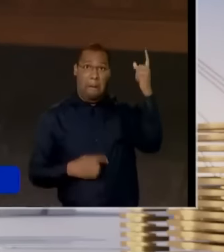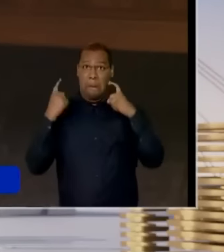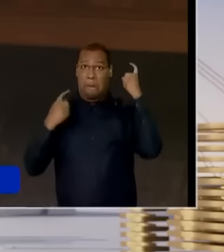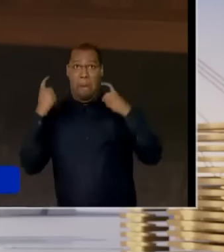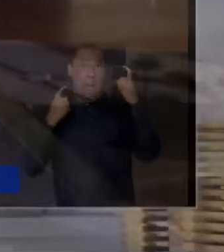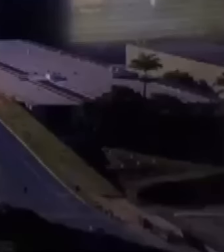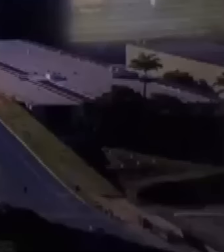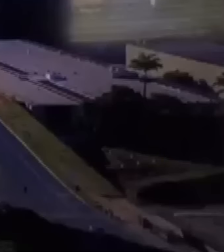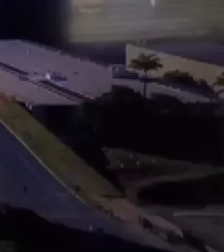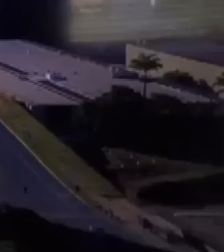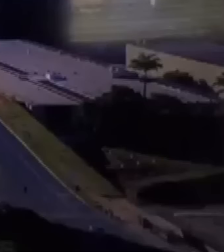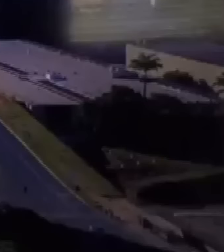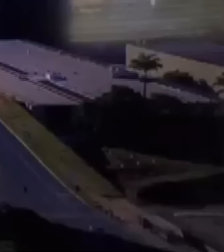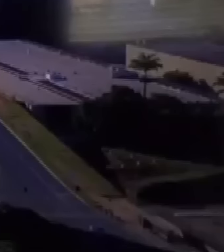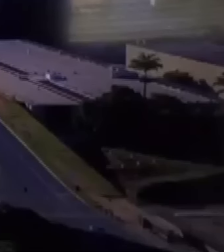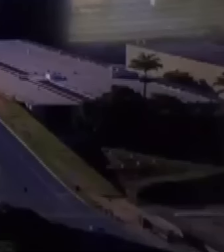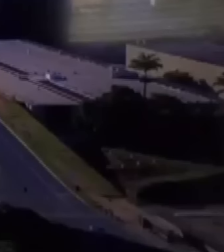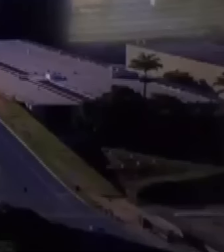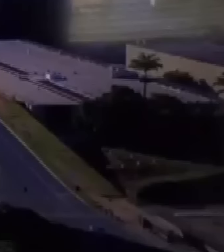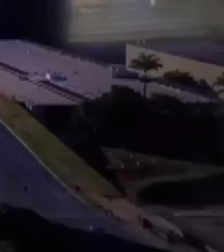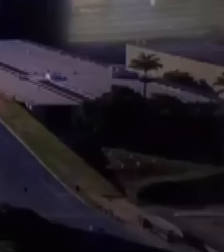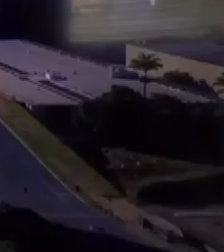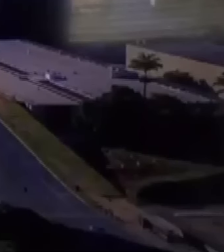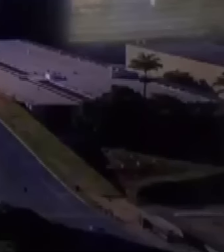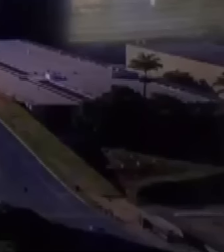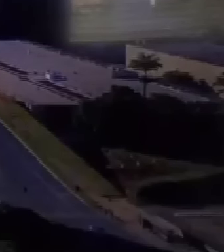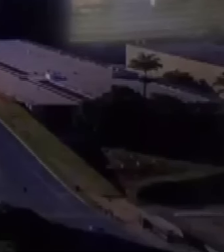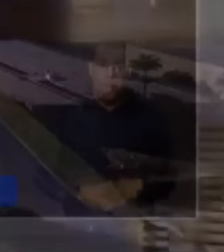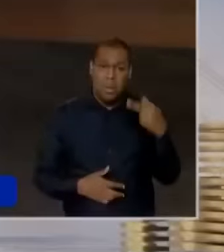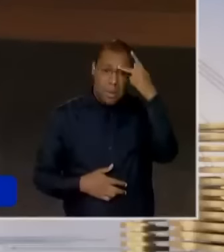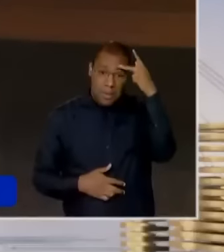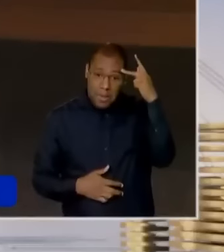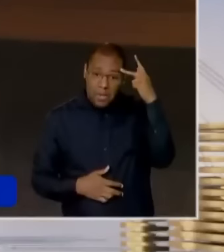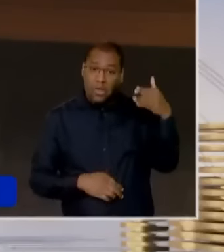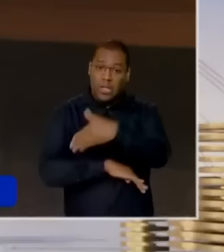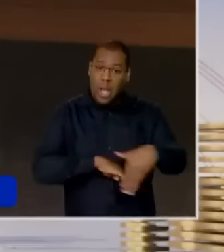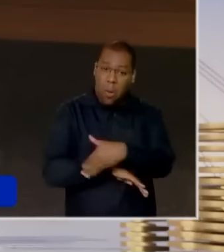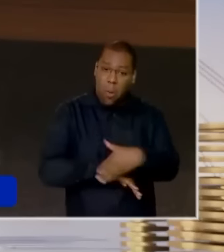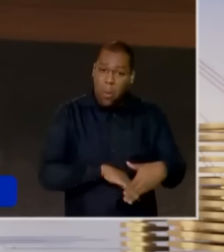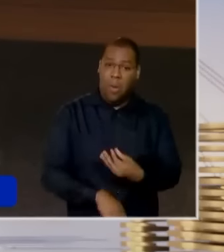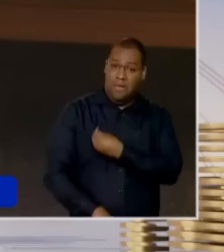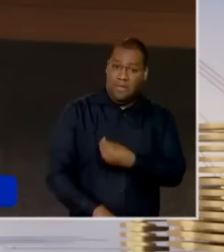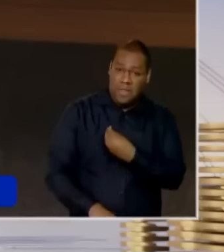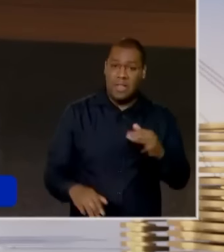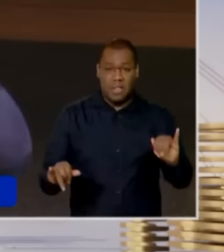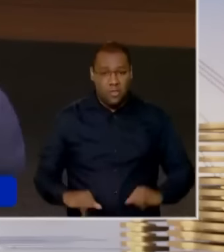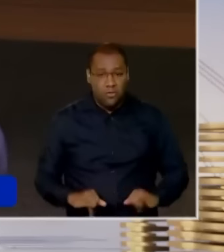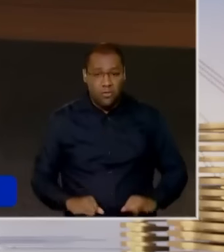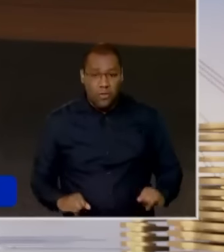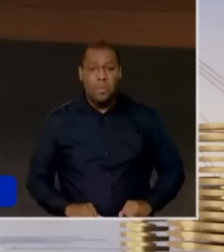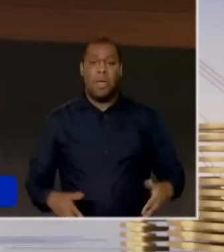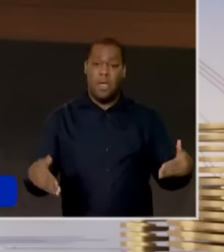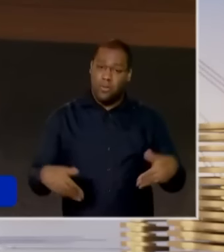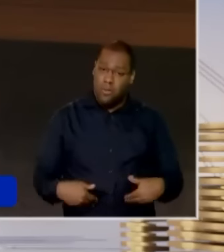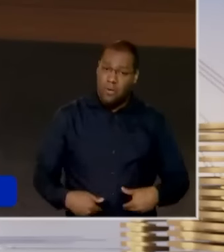É, exatamente. Essa fala do presidente Lula, ela é constante em pelo menos três pontos. O primeiro é sobre a